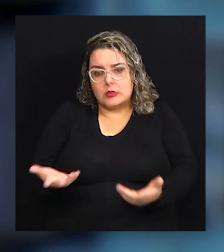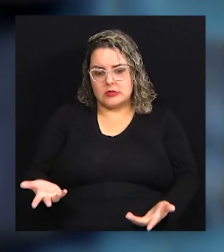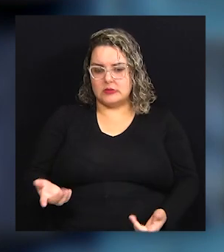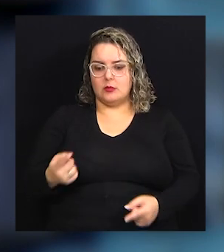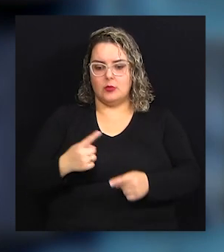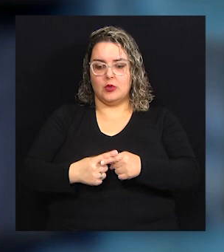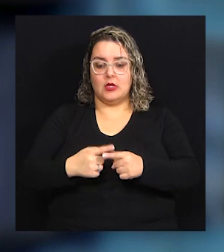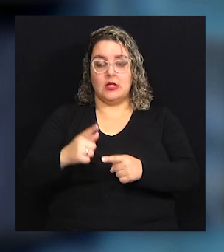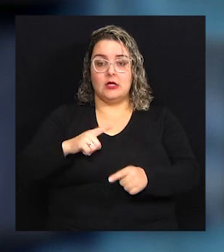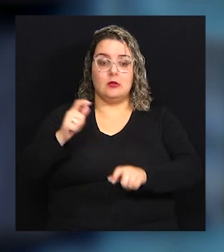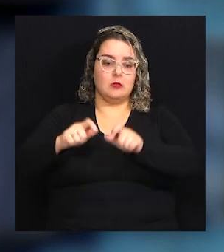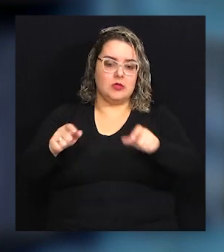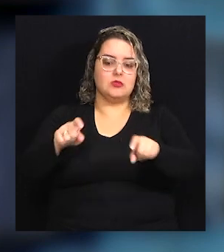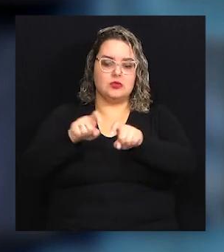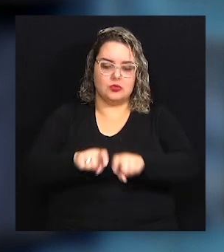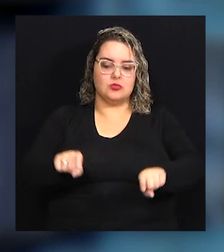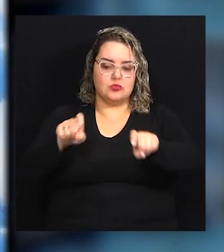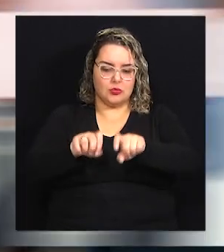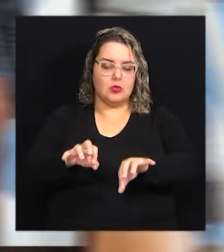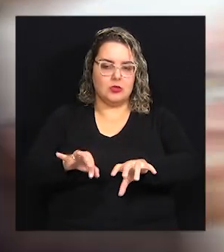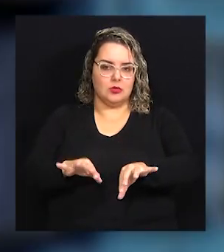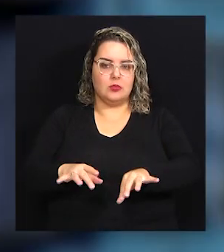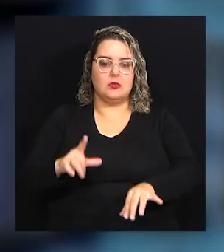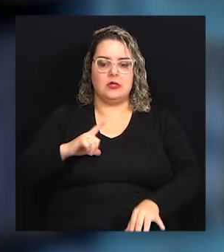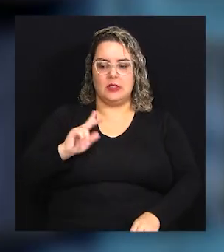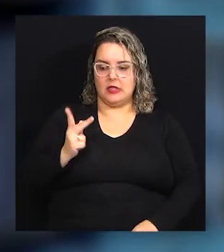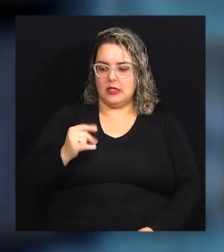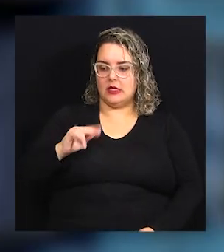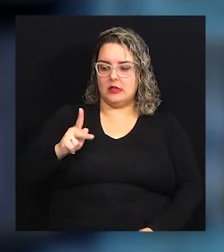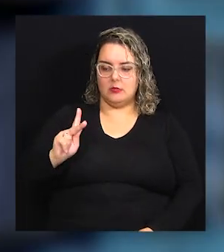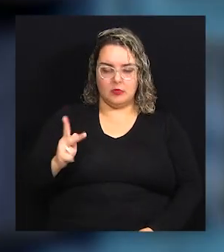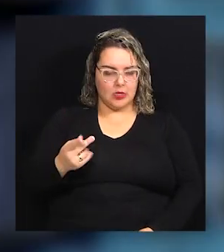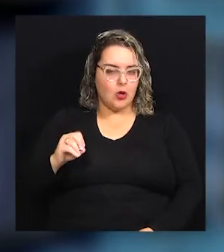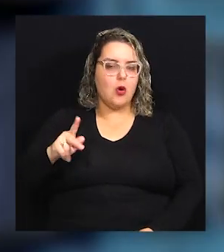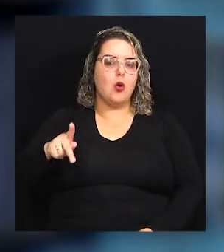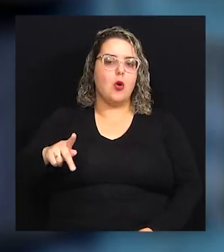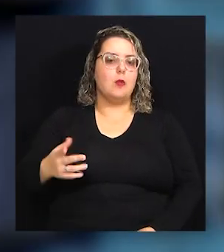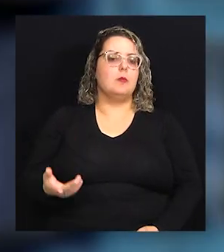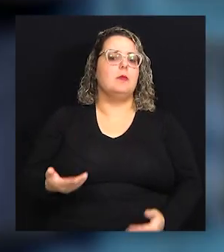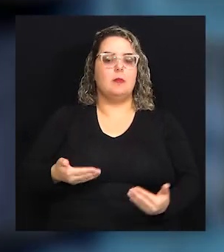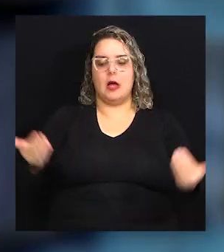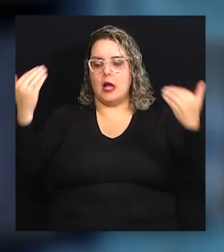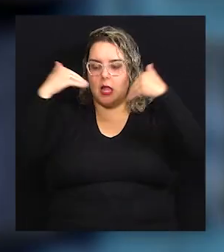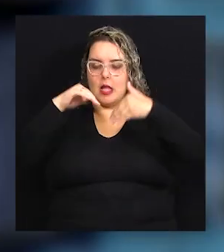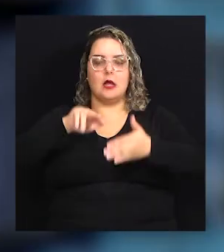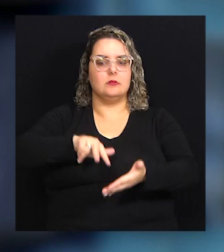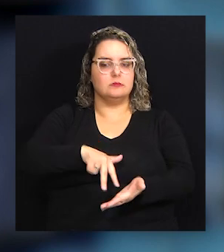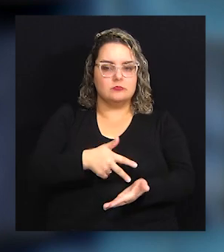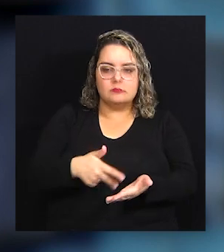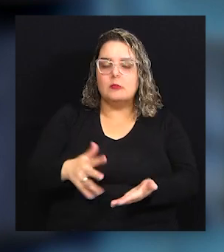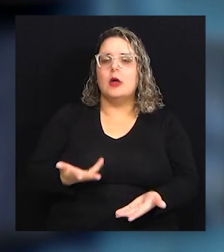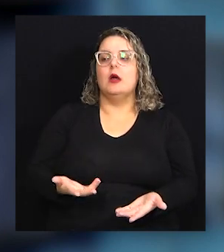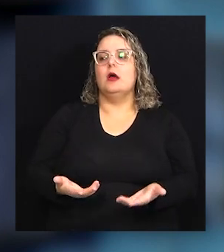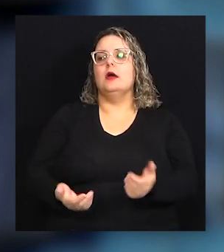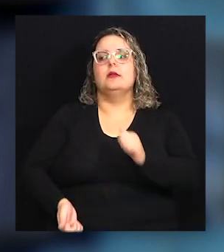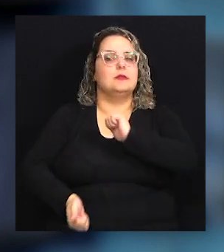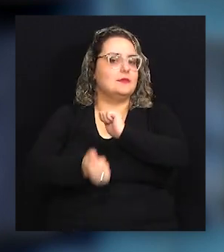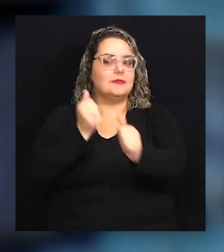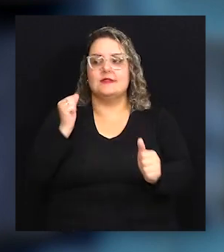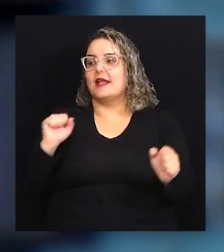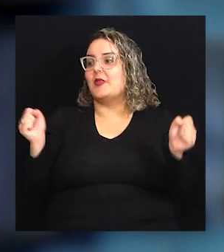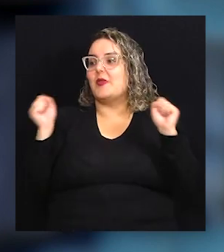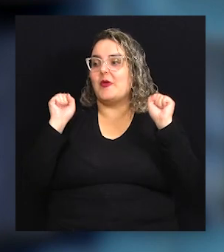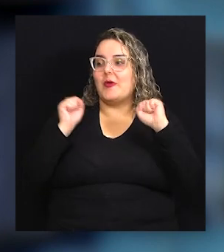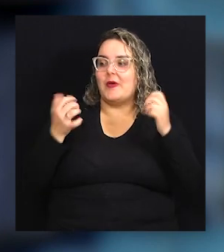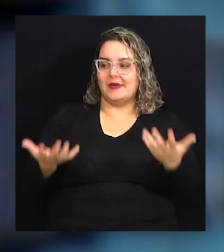são todas, né? Porque tem o pessoal da informática, tem o hip hop, tem o balé, tem o esporte lá embaixo, que eles piram